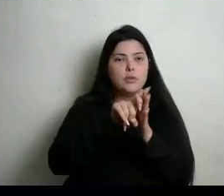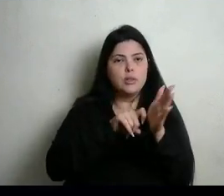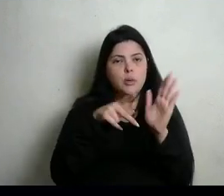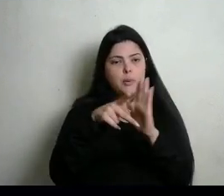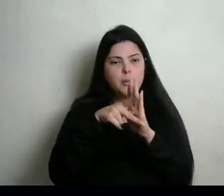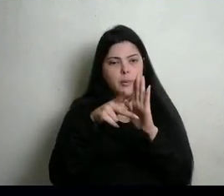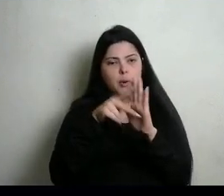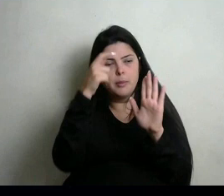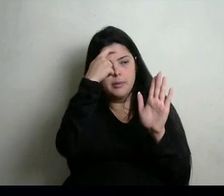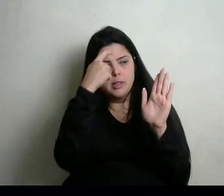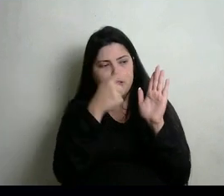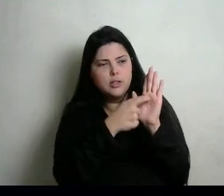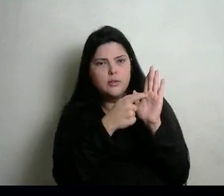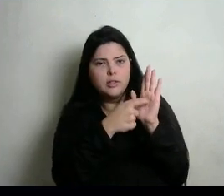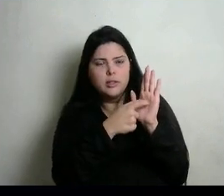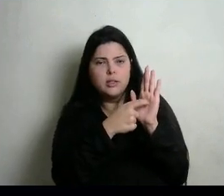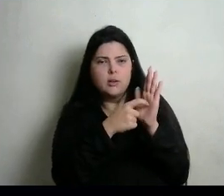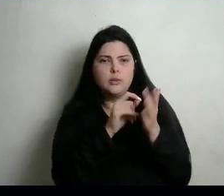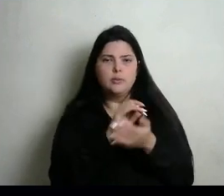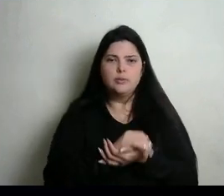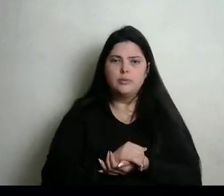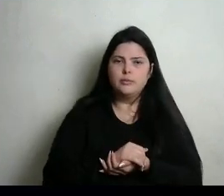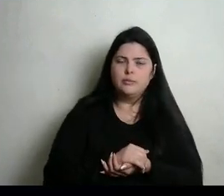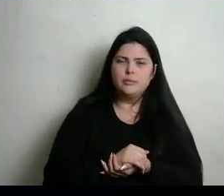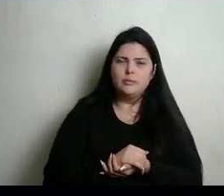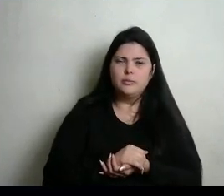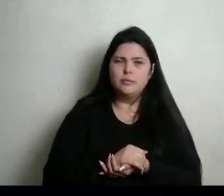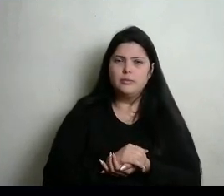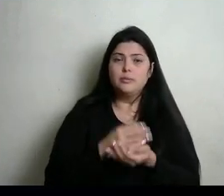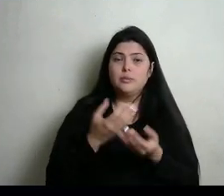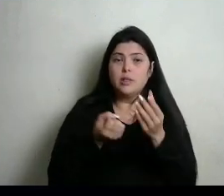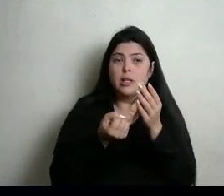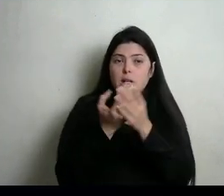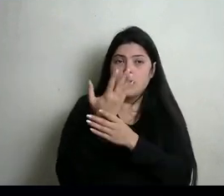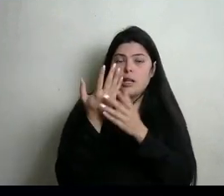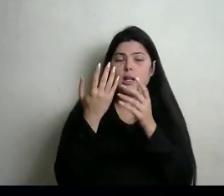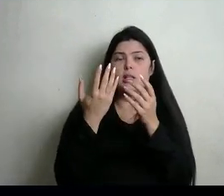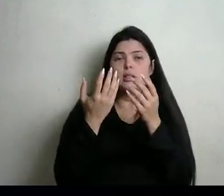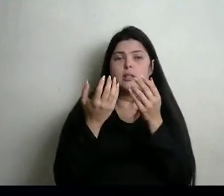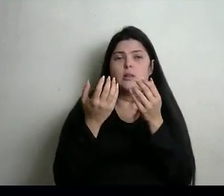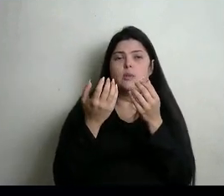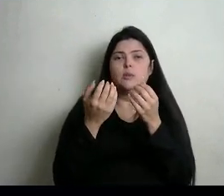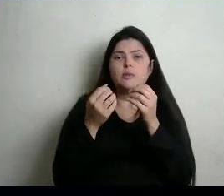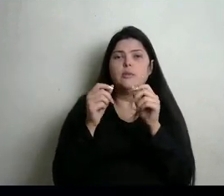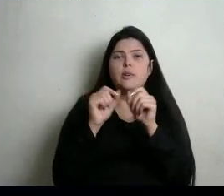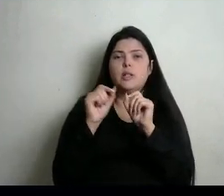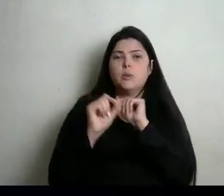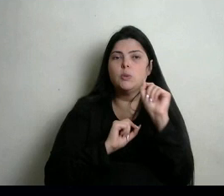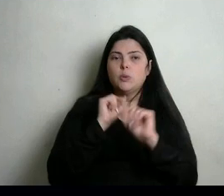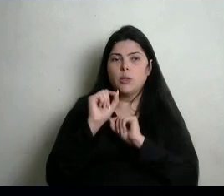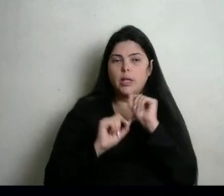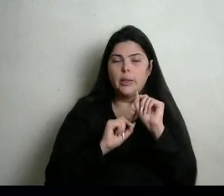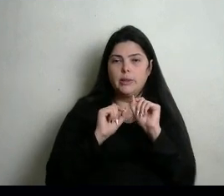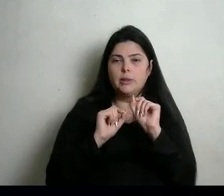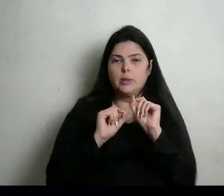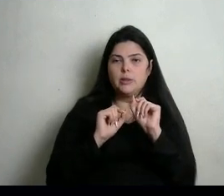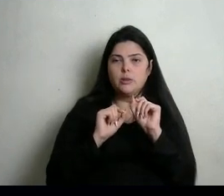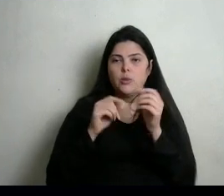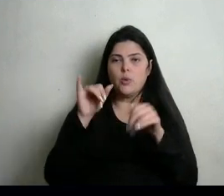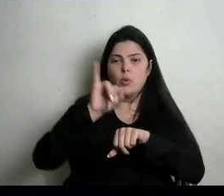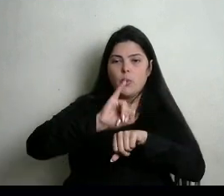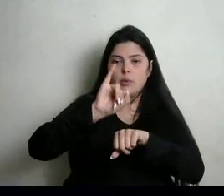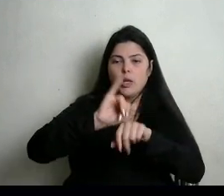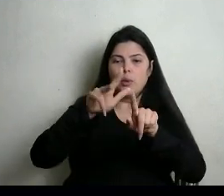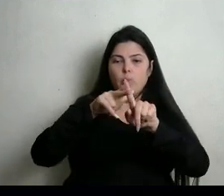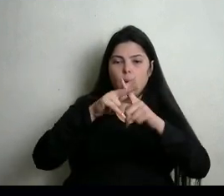OpenAI, que é a Create Completion. Essa Create Completion, o que que ela faz? Ela pega um objeto de configuração,